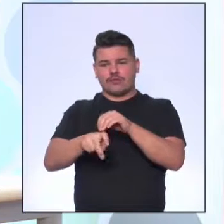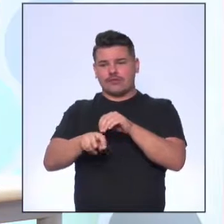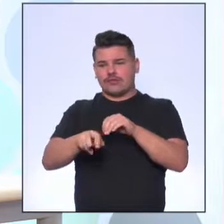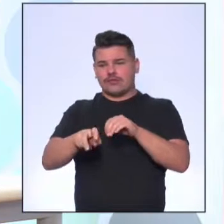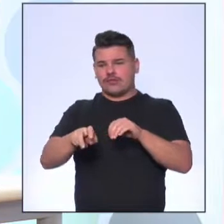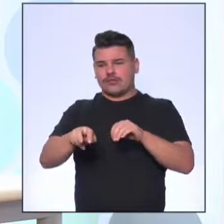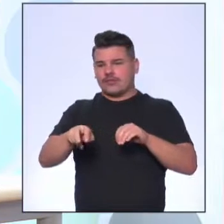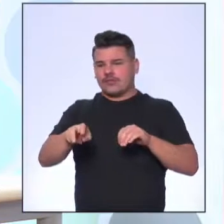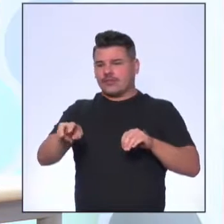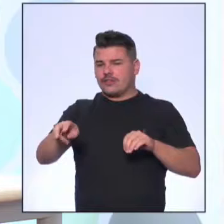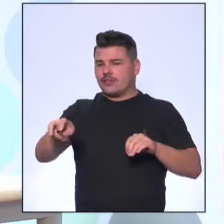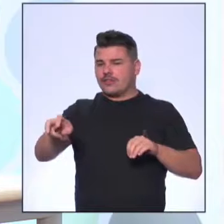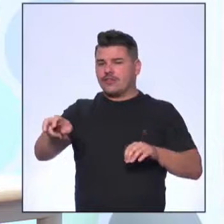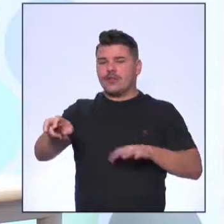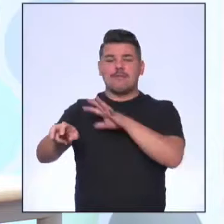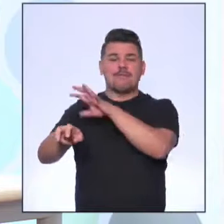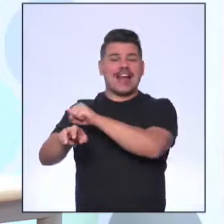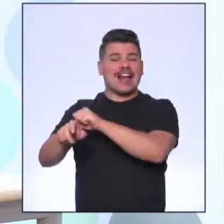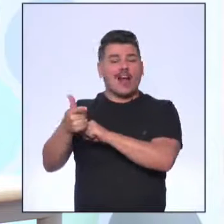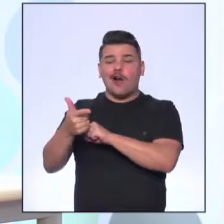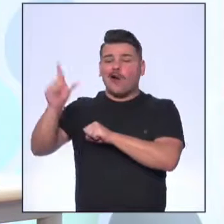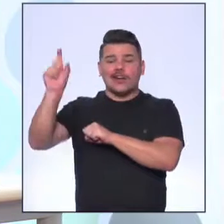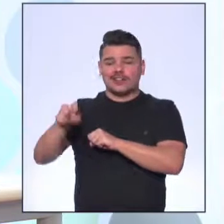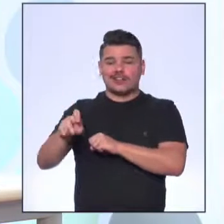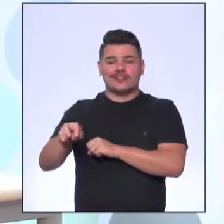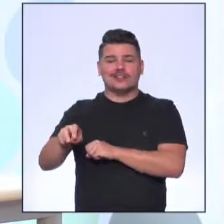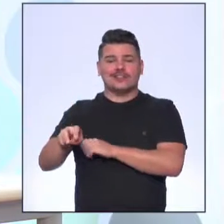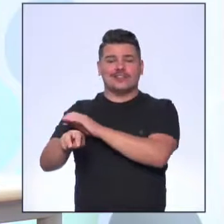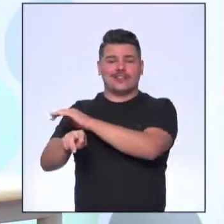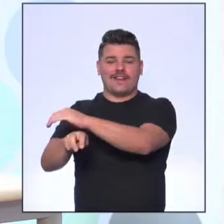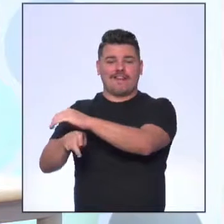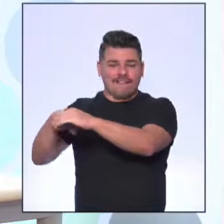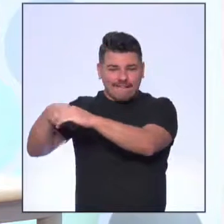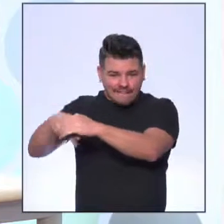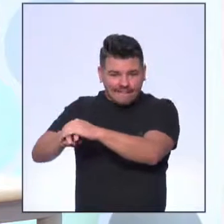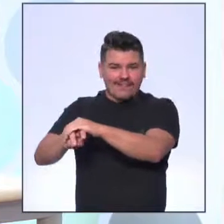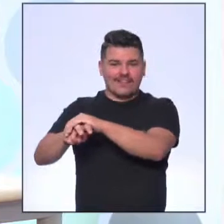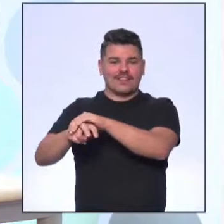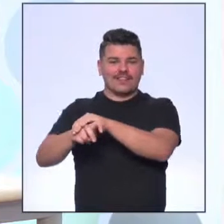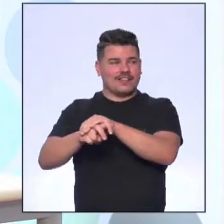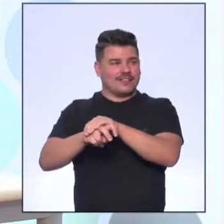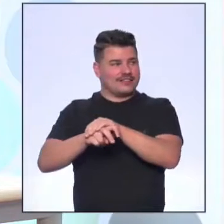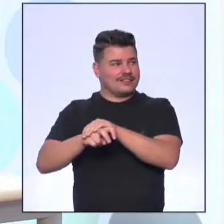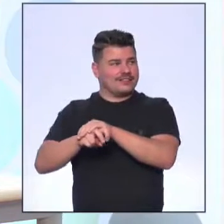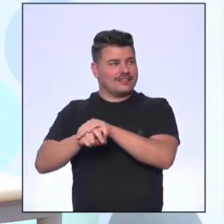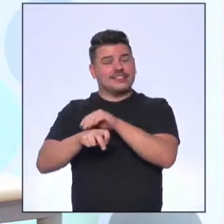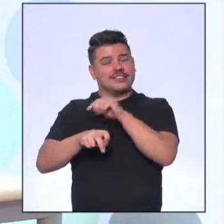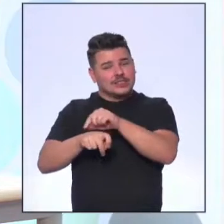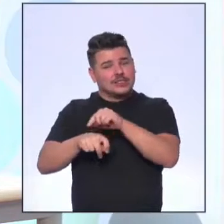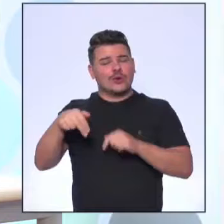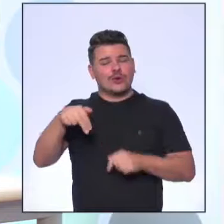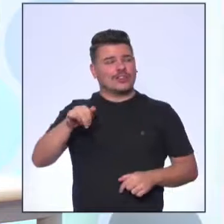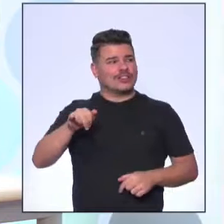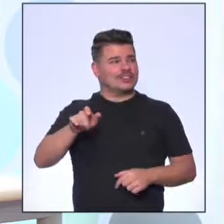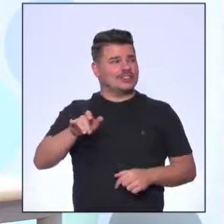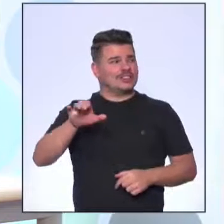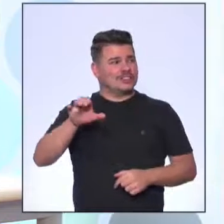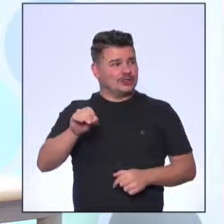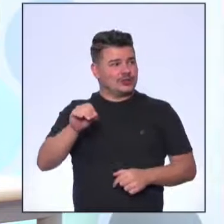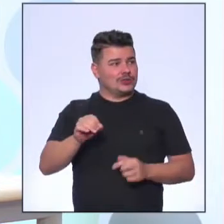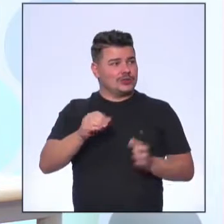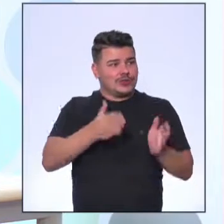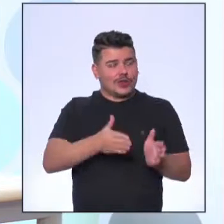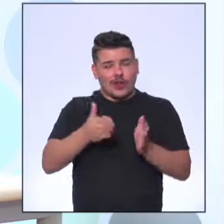tempos em tempos. Então, o que aconteceria? Isso seria um dos seus nichos. O trocar de concha de tempos